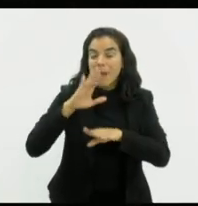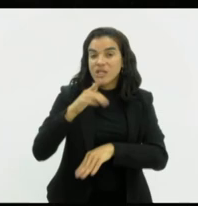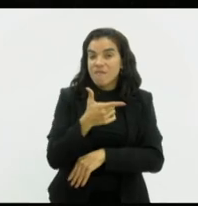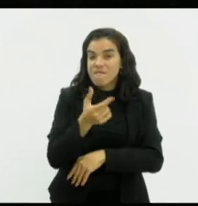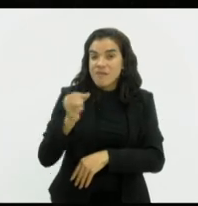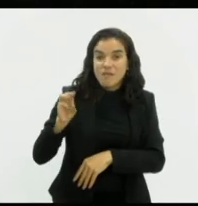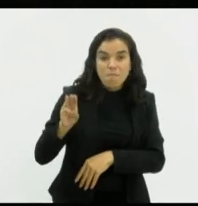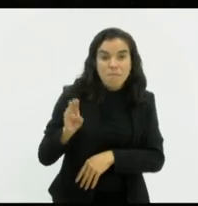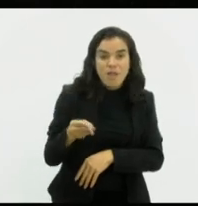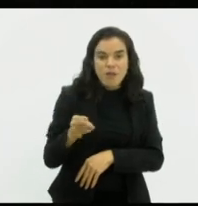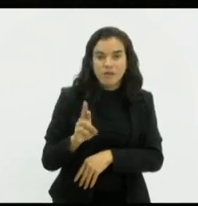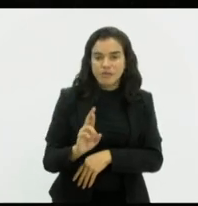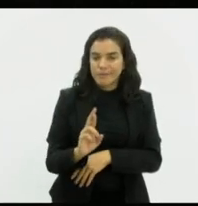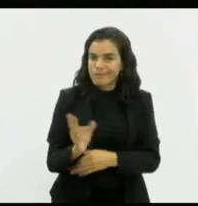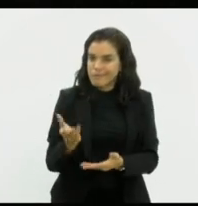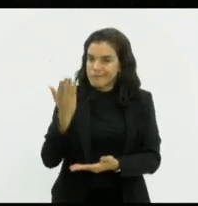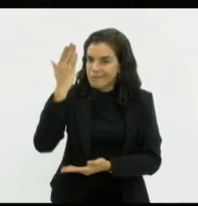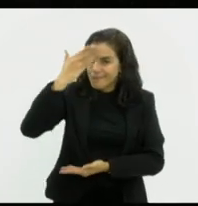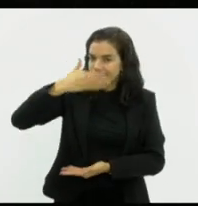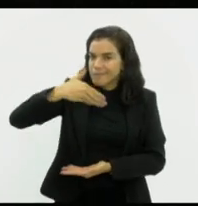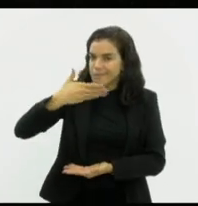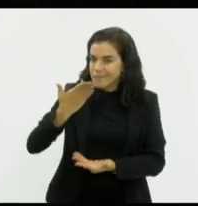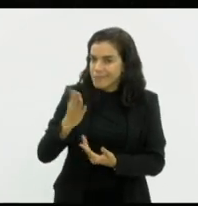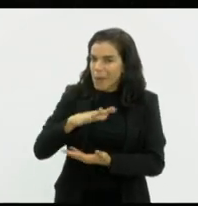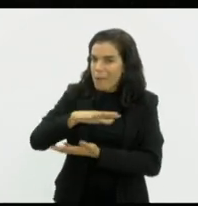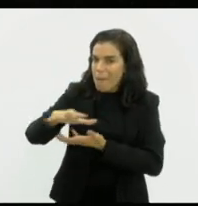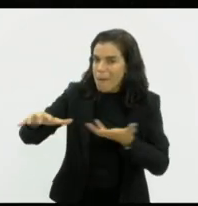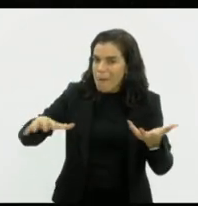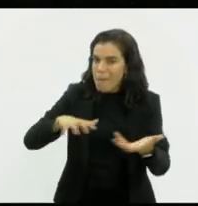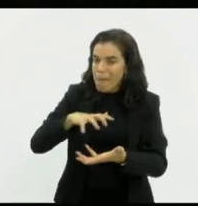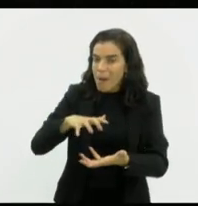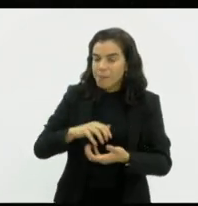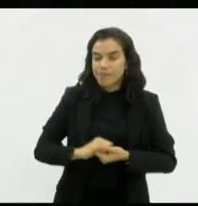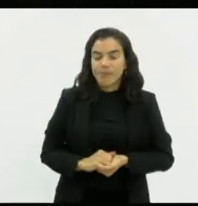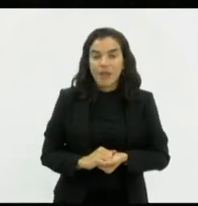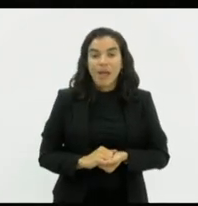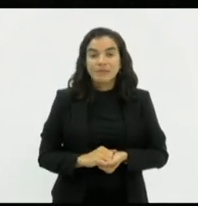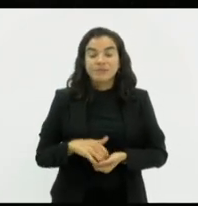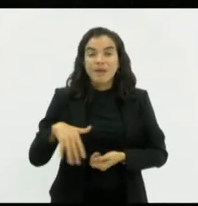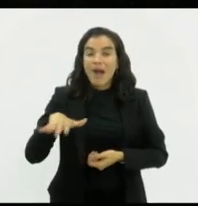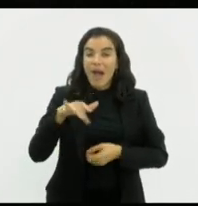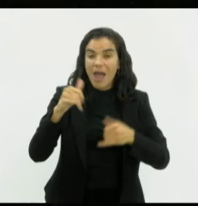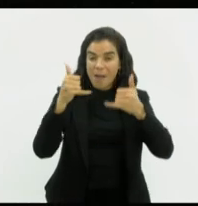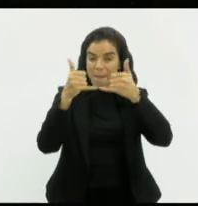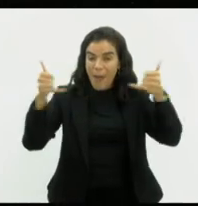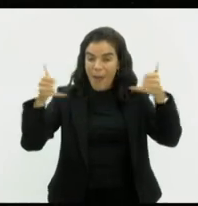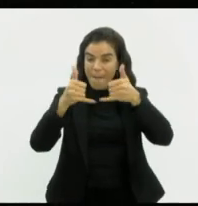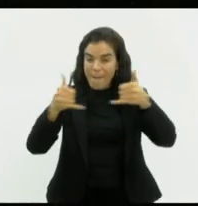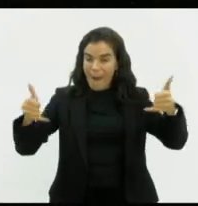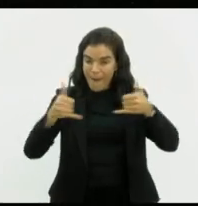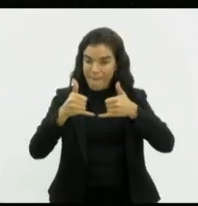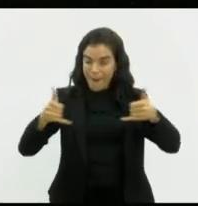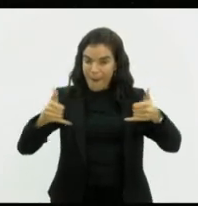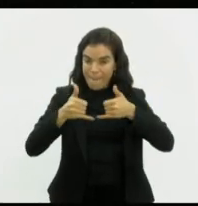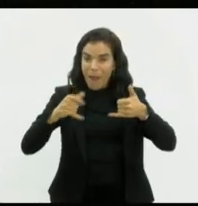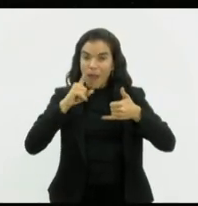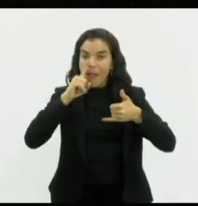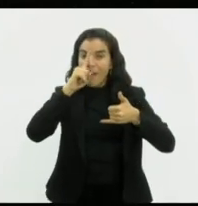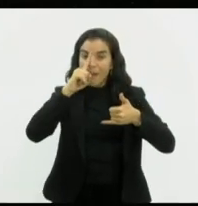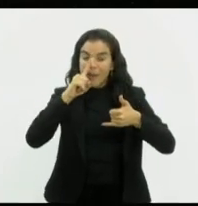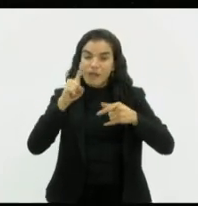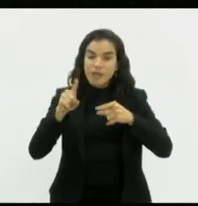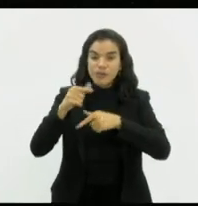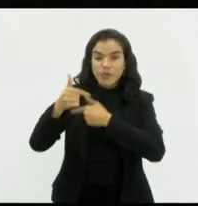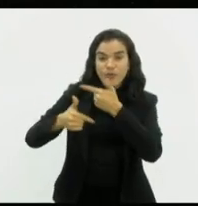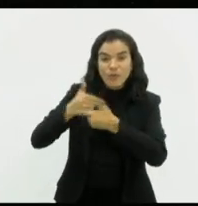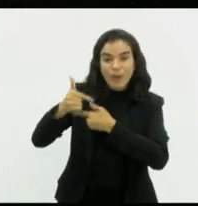de reais. Então, mostra aí o caos que se encontra. A rede elétrica, como eu falei, coloca o risco da segurança dos